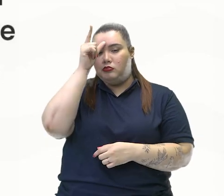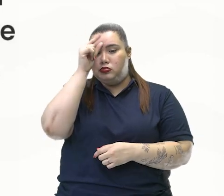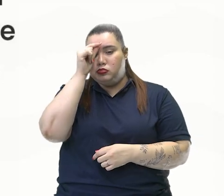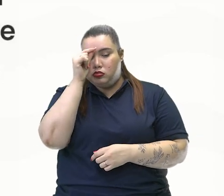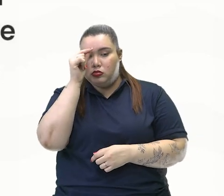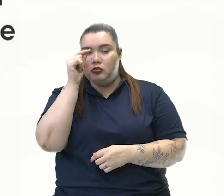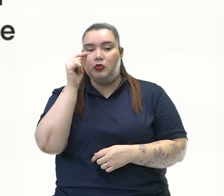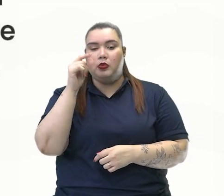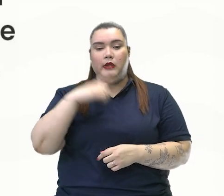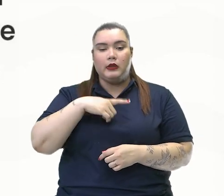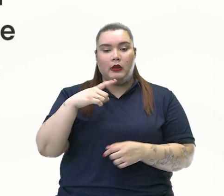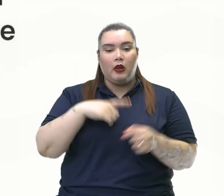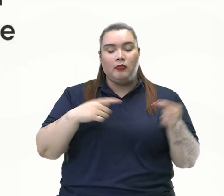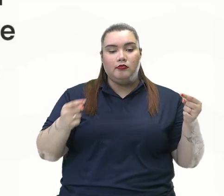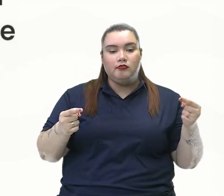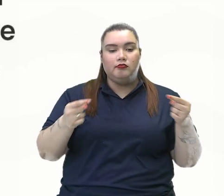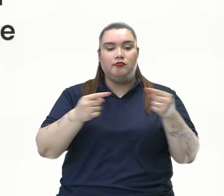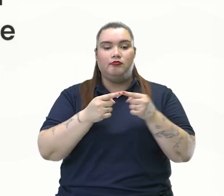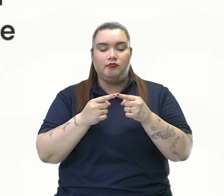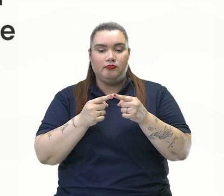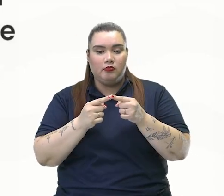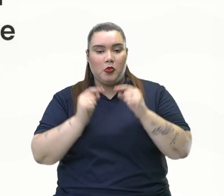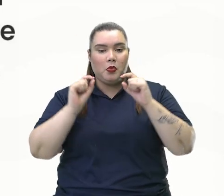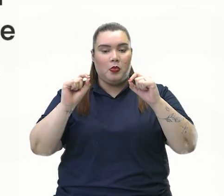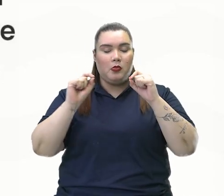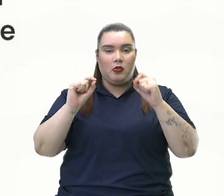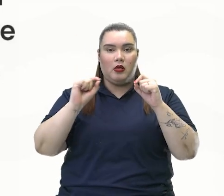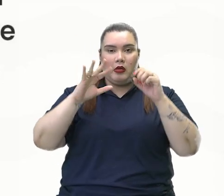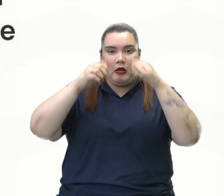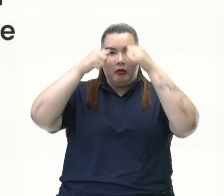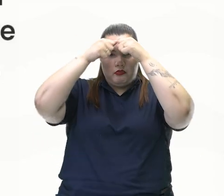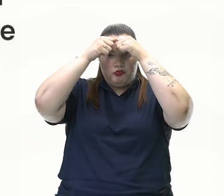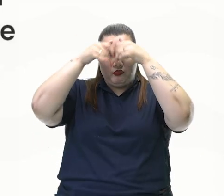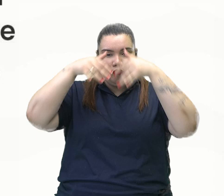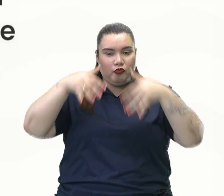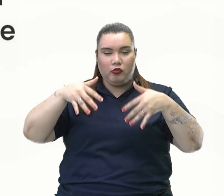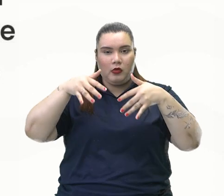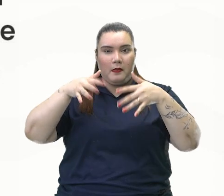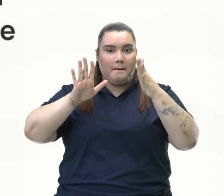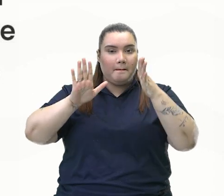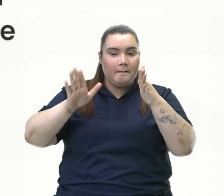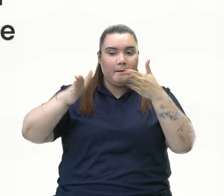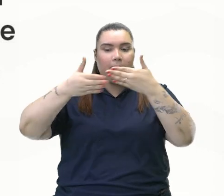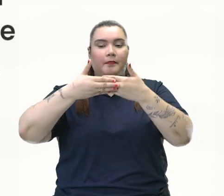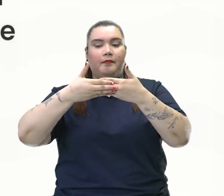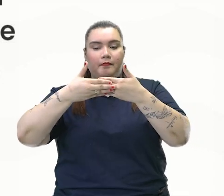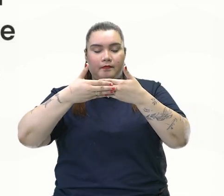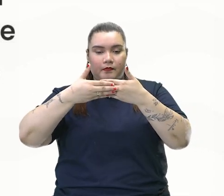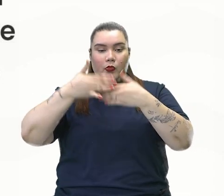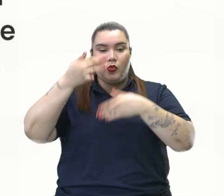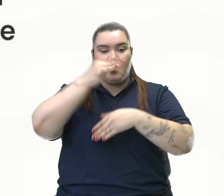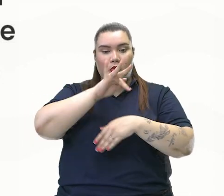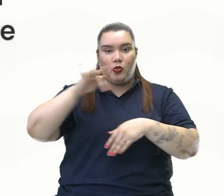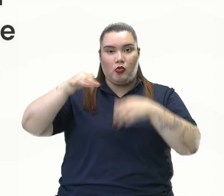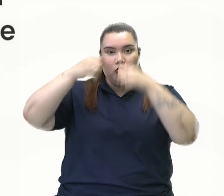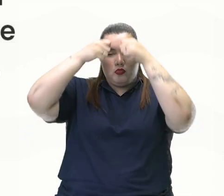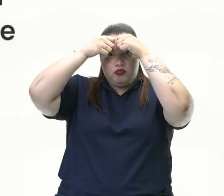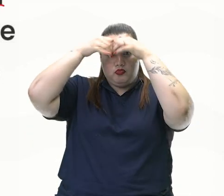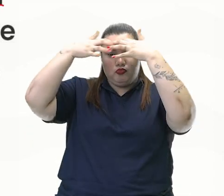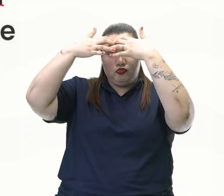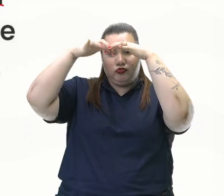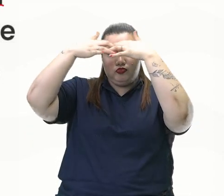né, que funciona por blocking pain signals, por bloquear os sinais de dor